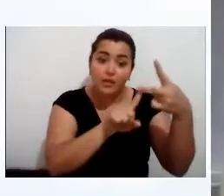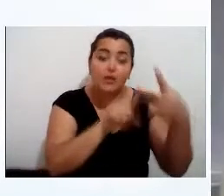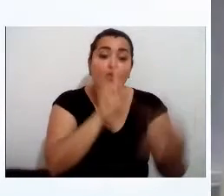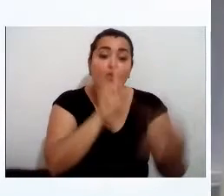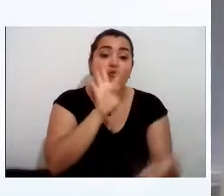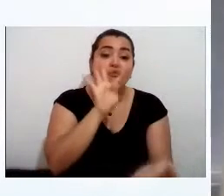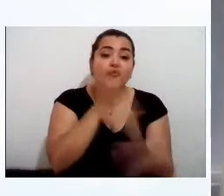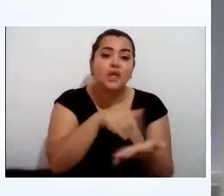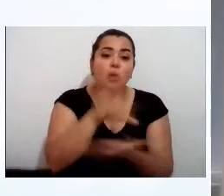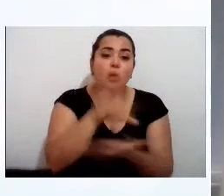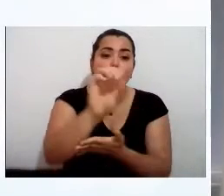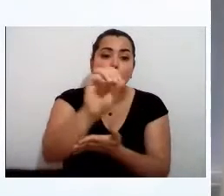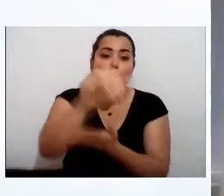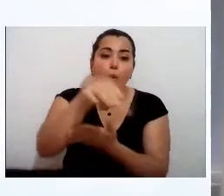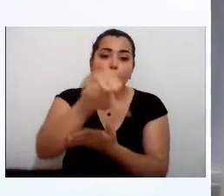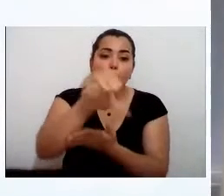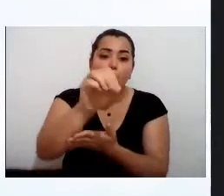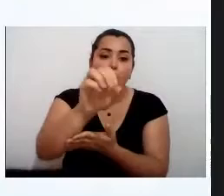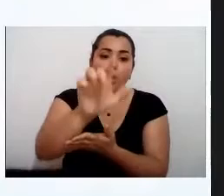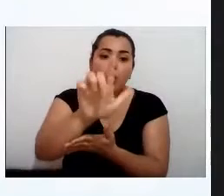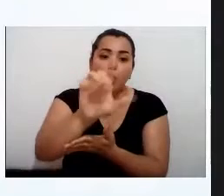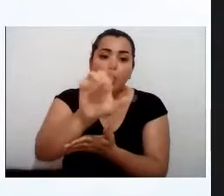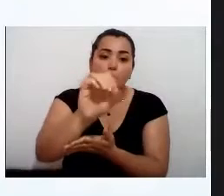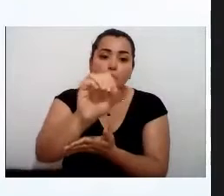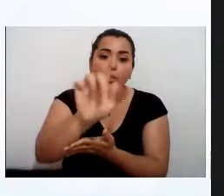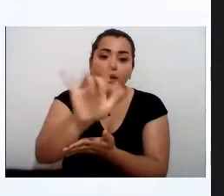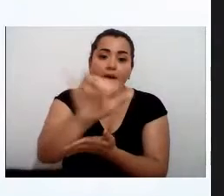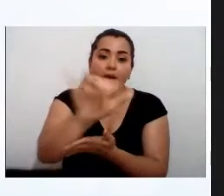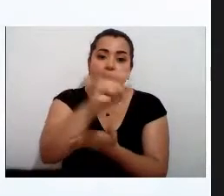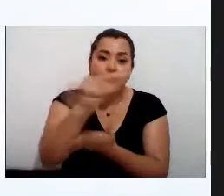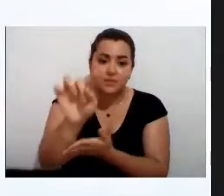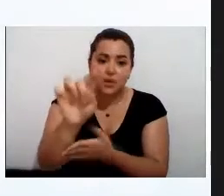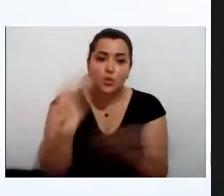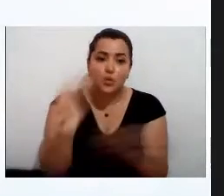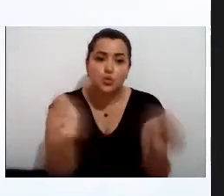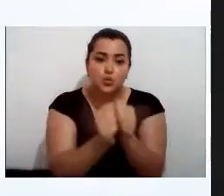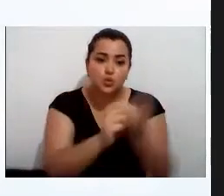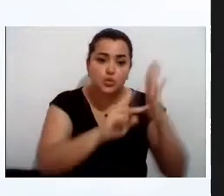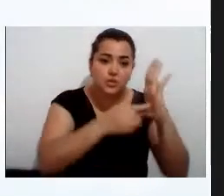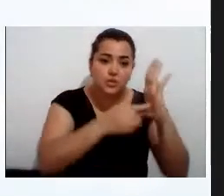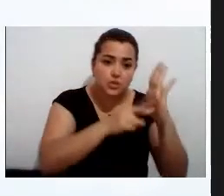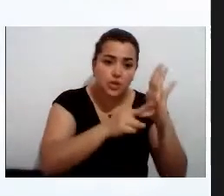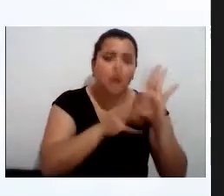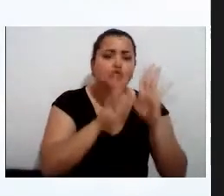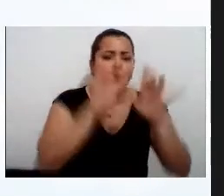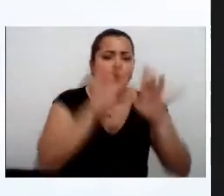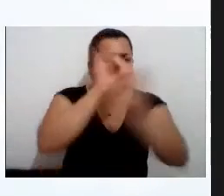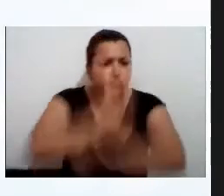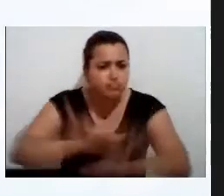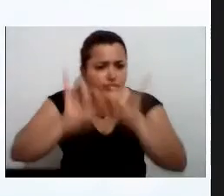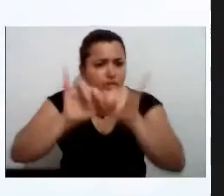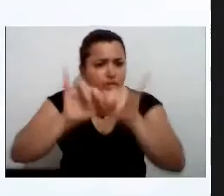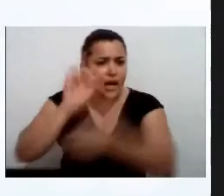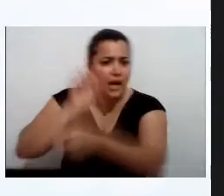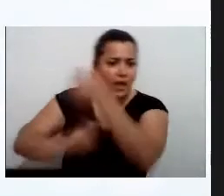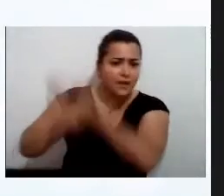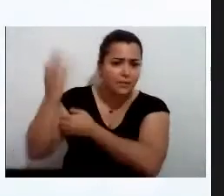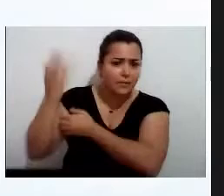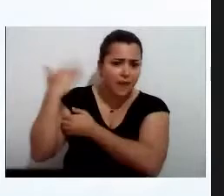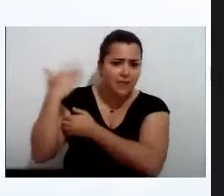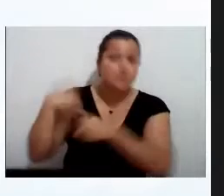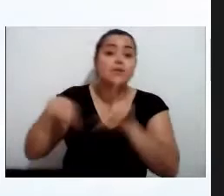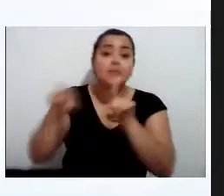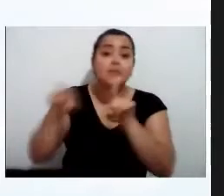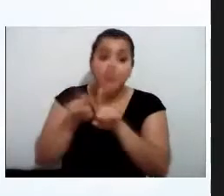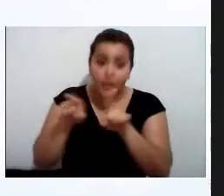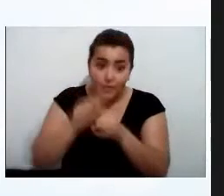acontecendo? Houve matéria, inclusive, o ano passado, na grande imprensa, então nós tivemos acesso a isso. Eu fiz um artigo que está lá